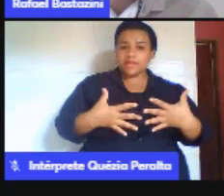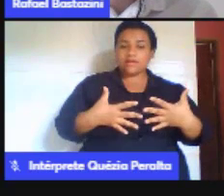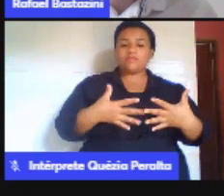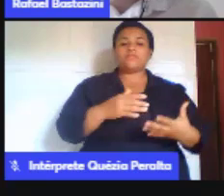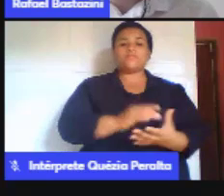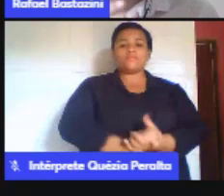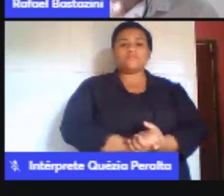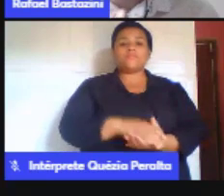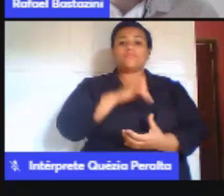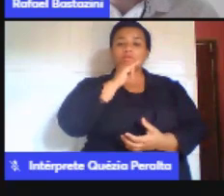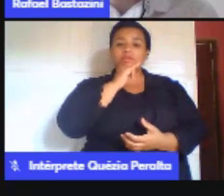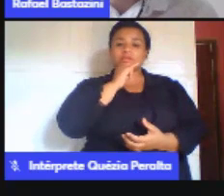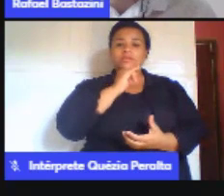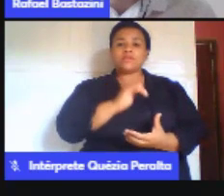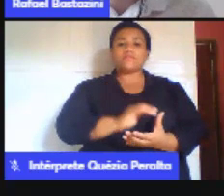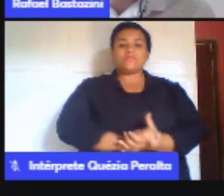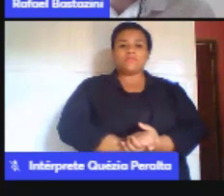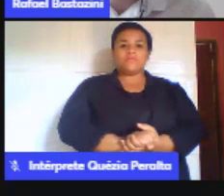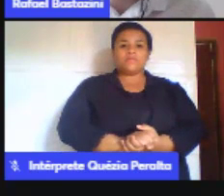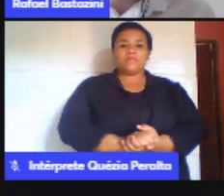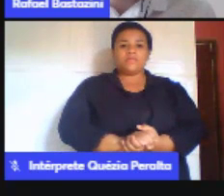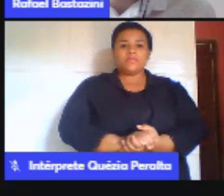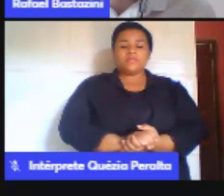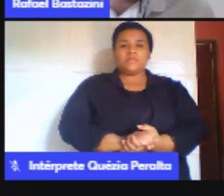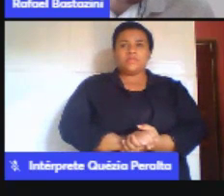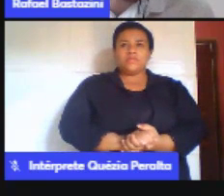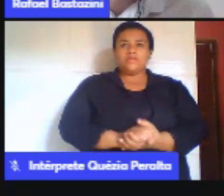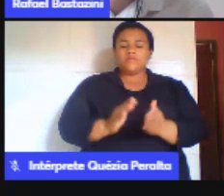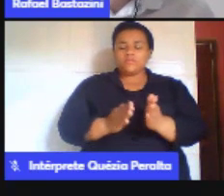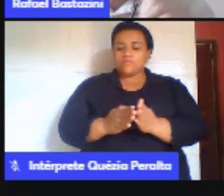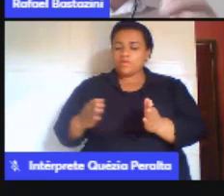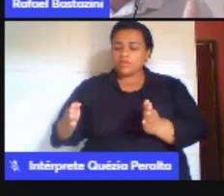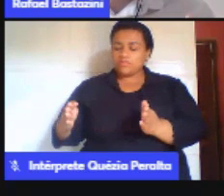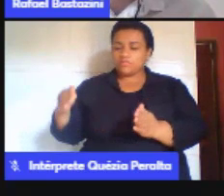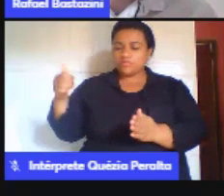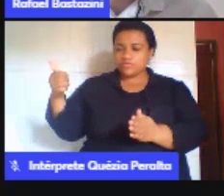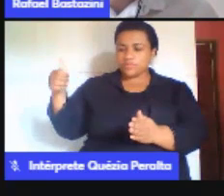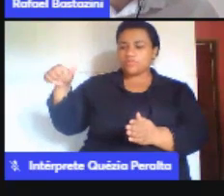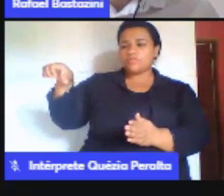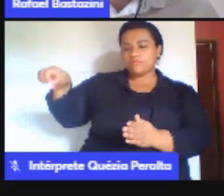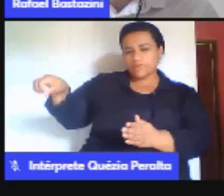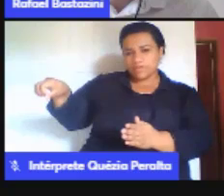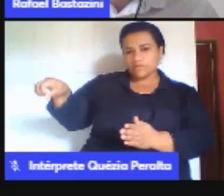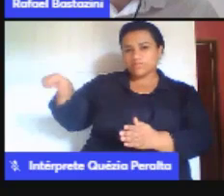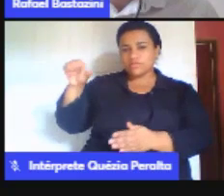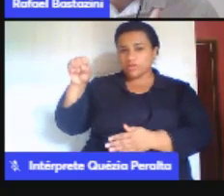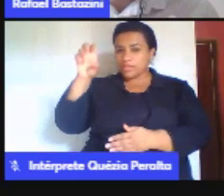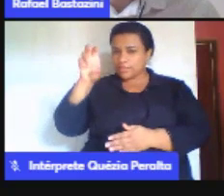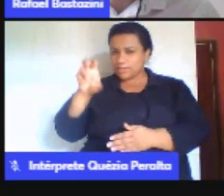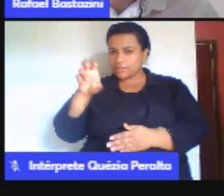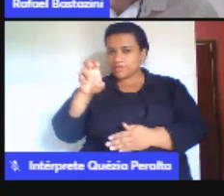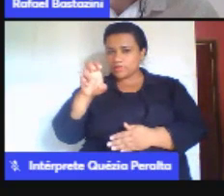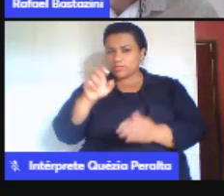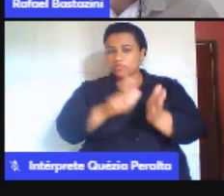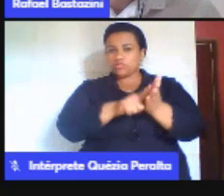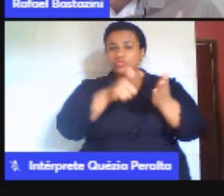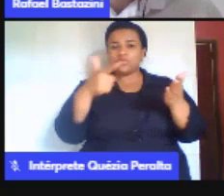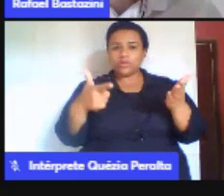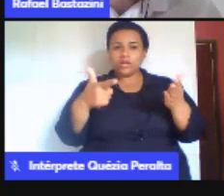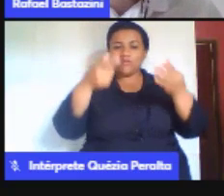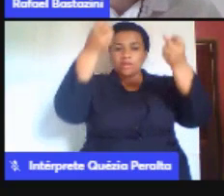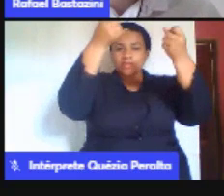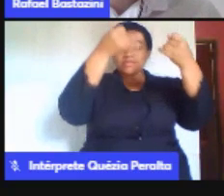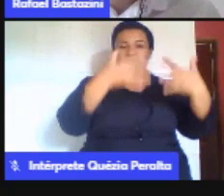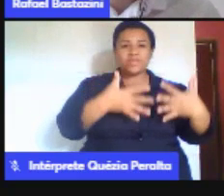por exemplo, a gente tem uma reportagem lá de 1975, que retrata a questão da situação de ruas